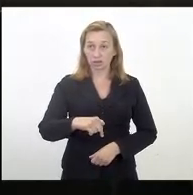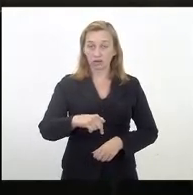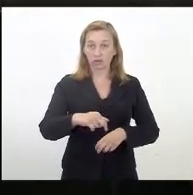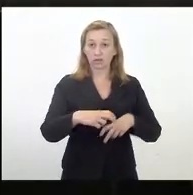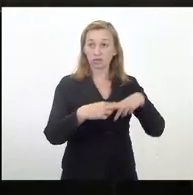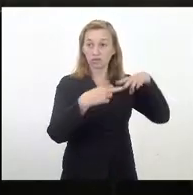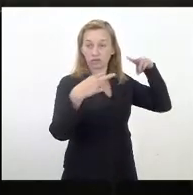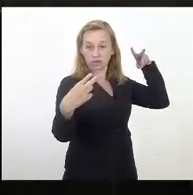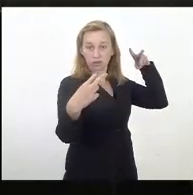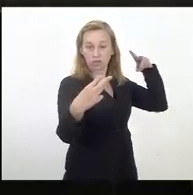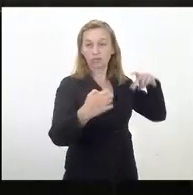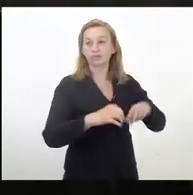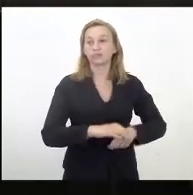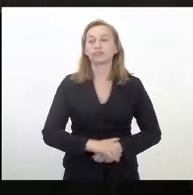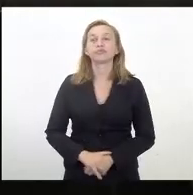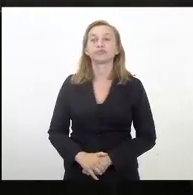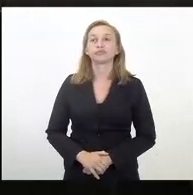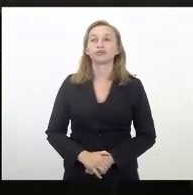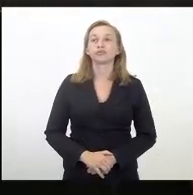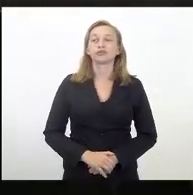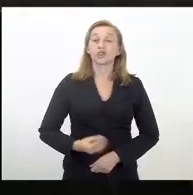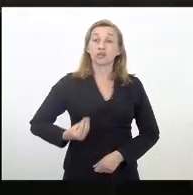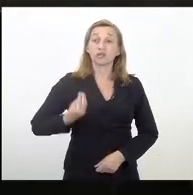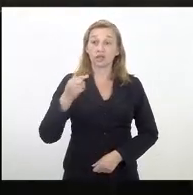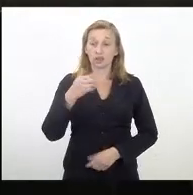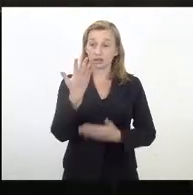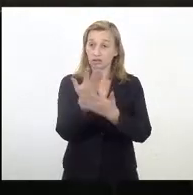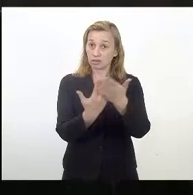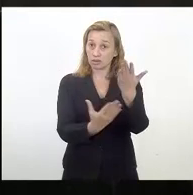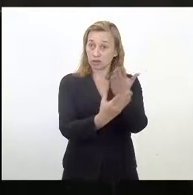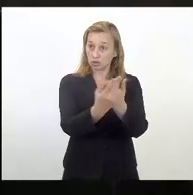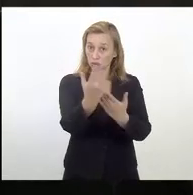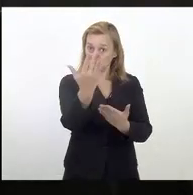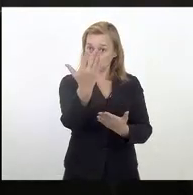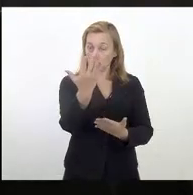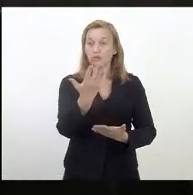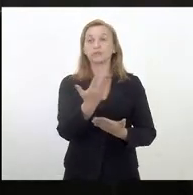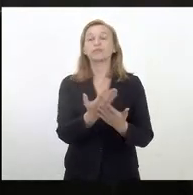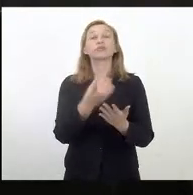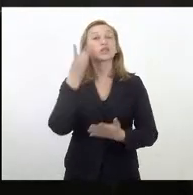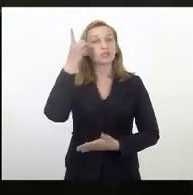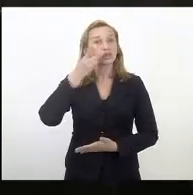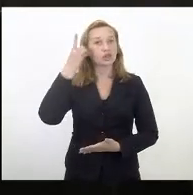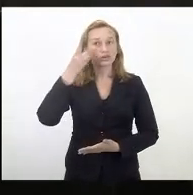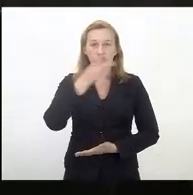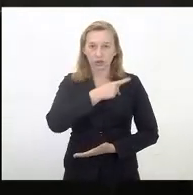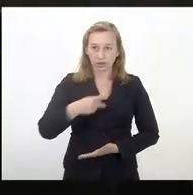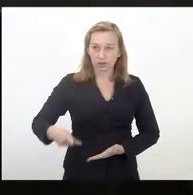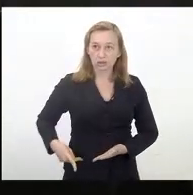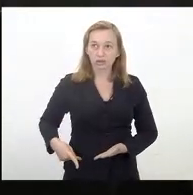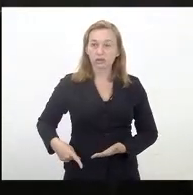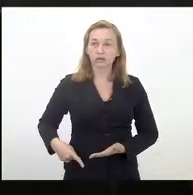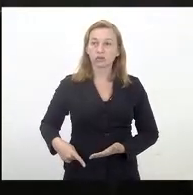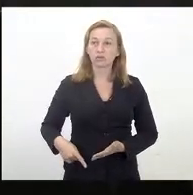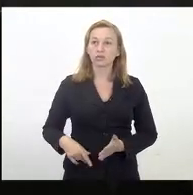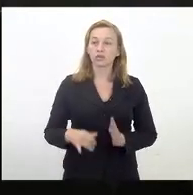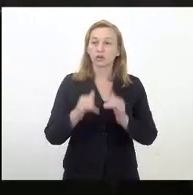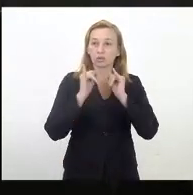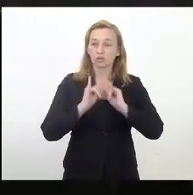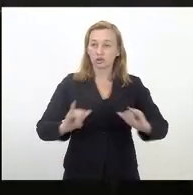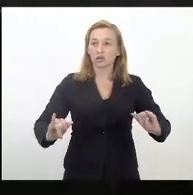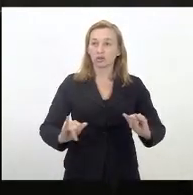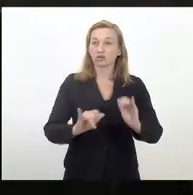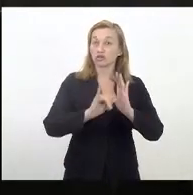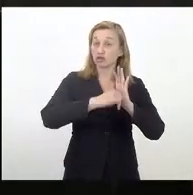remota eu estou aqui minhas mãos deputado-presidente com a publicação